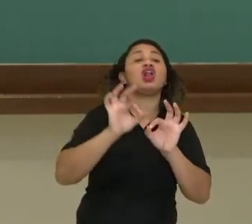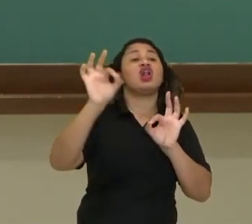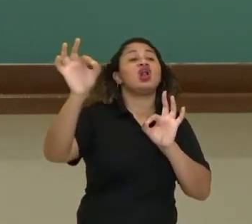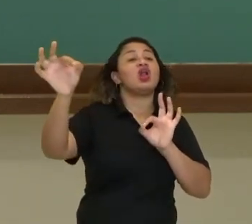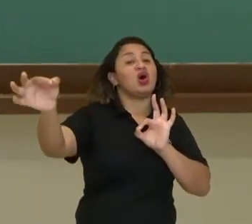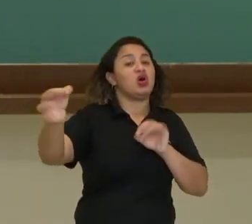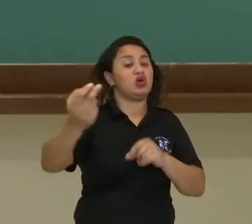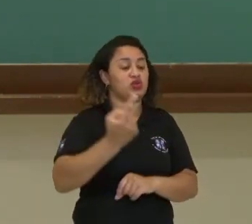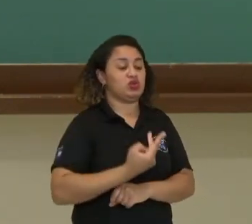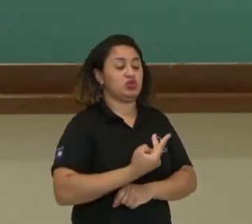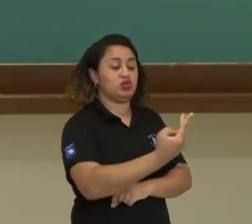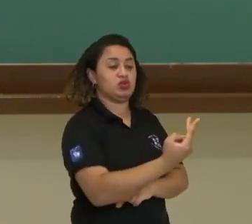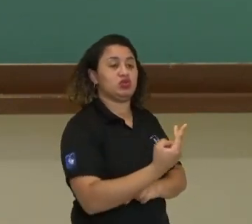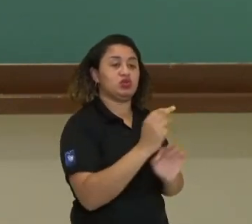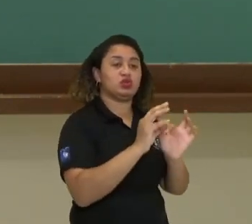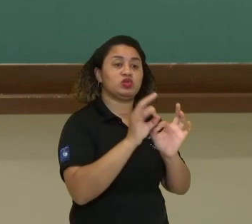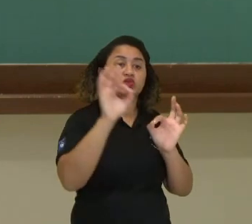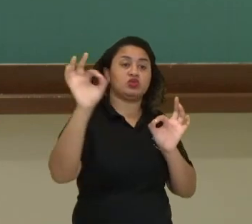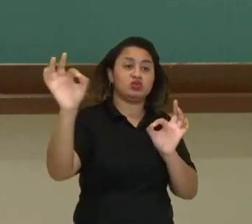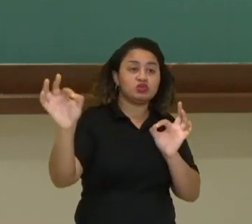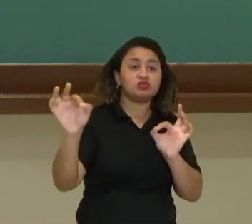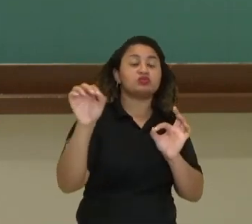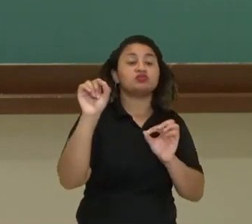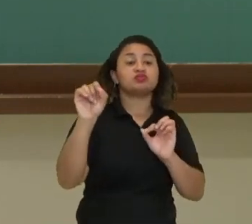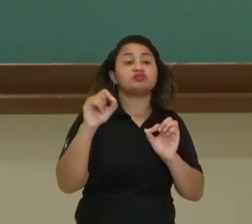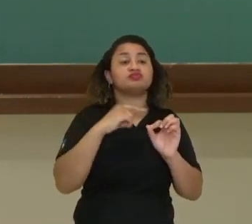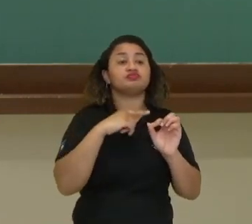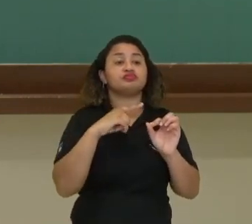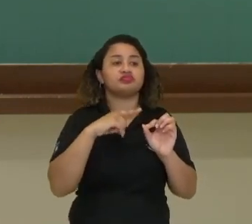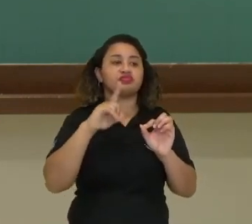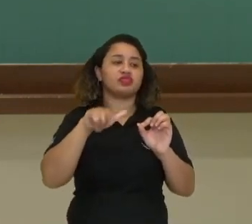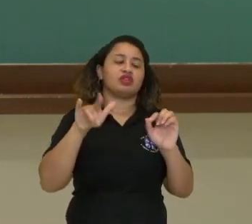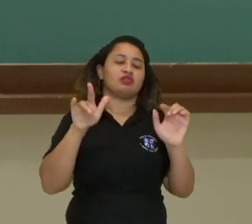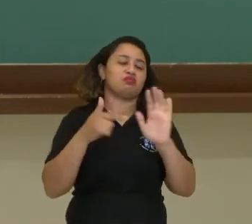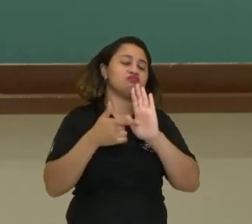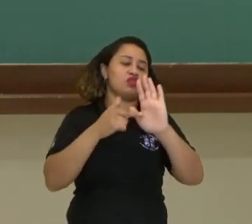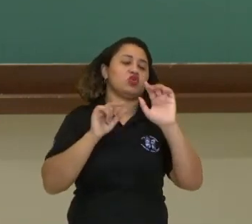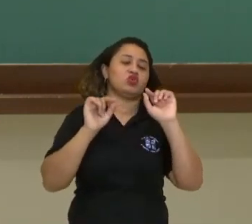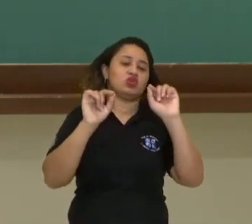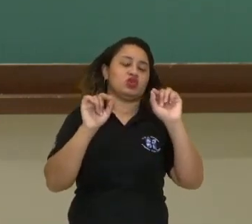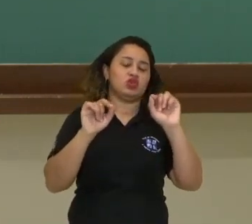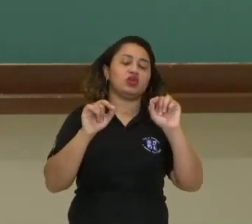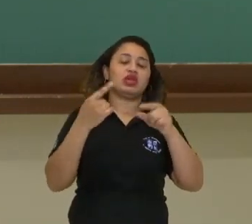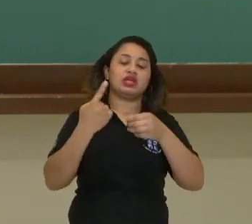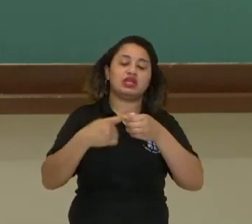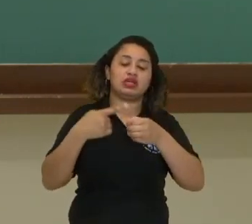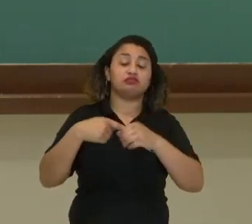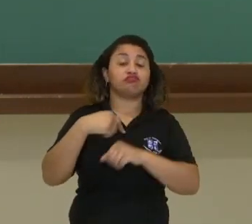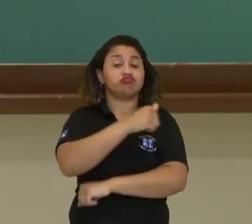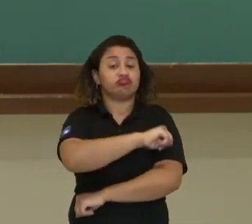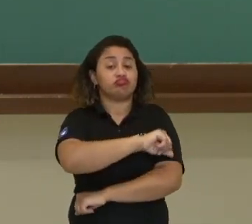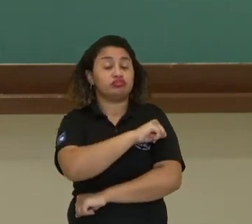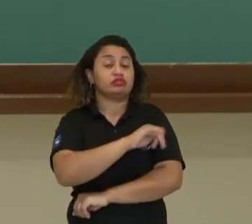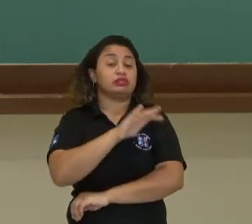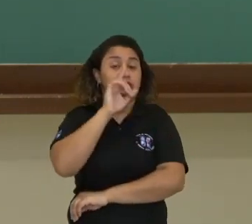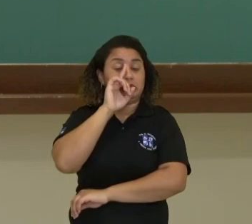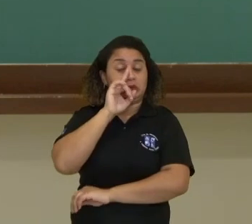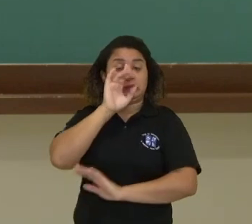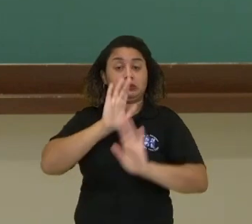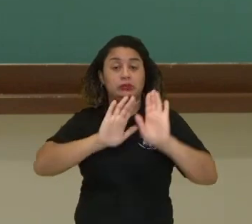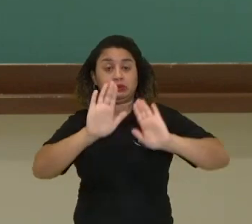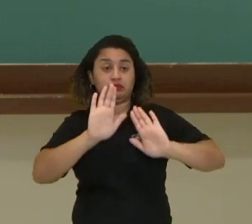longe aqui a gente tem até uma uma questão ressaltando que a cidade do Rio de Janeiro é perigosa